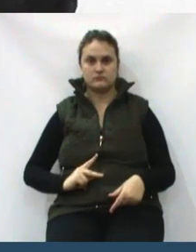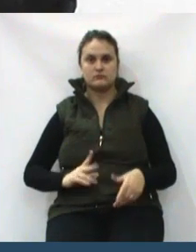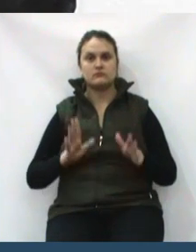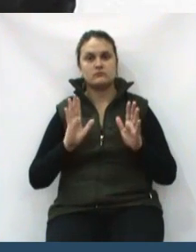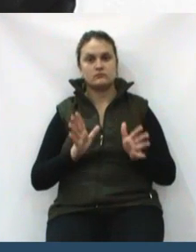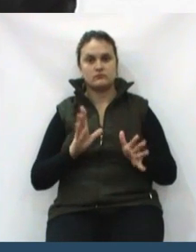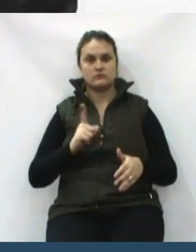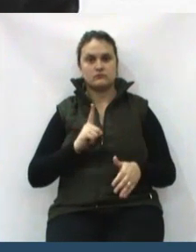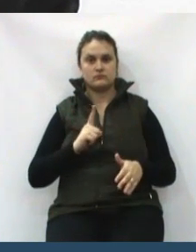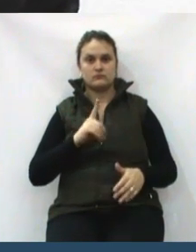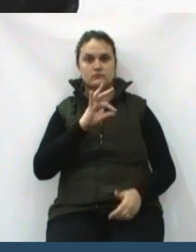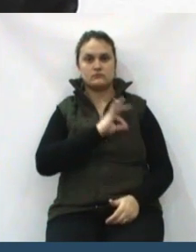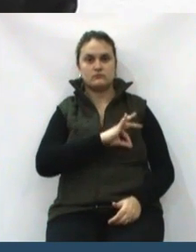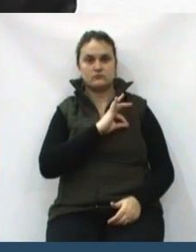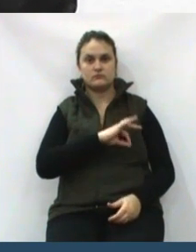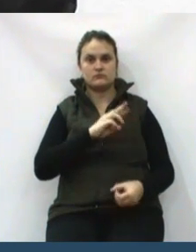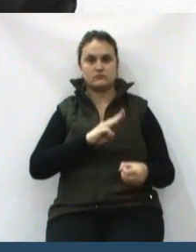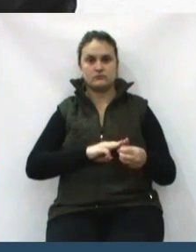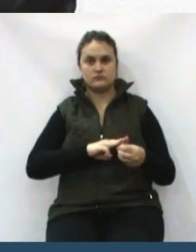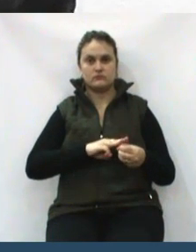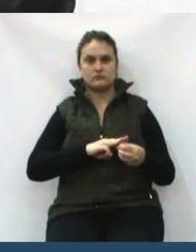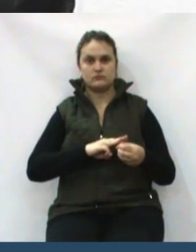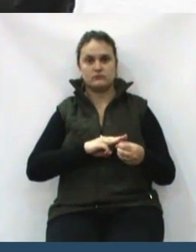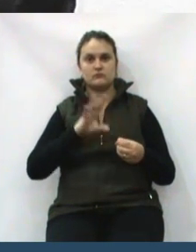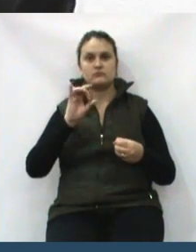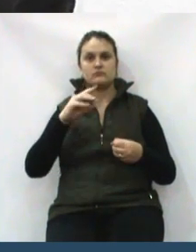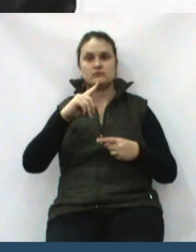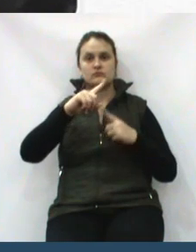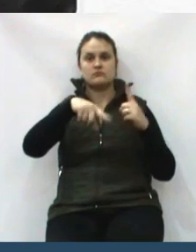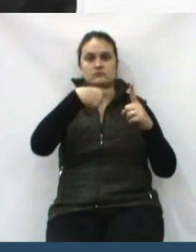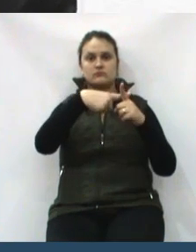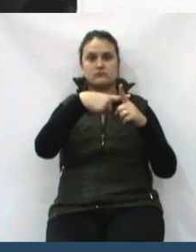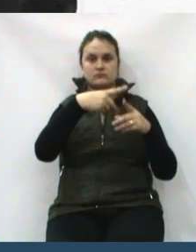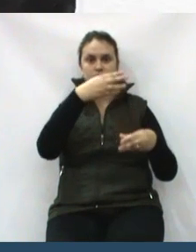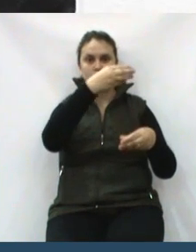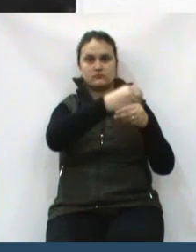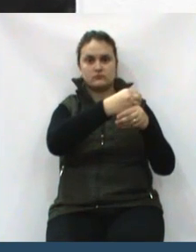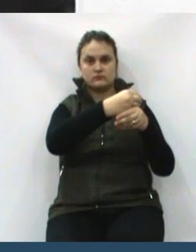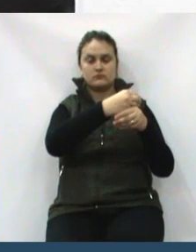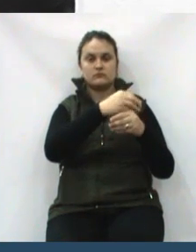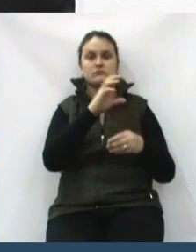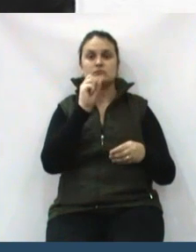já ganham o salário do município. Eles vão ganhar só a complementação.